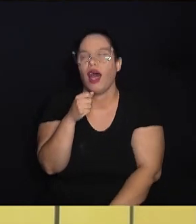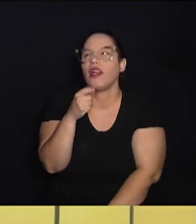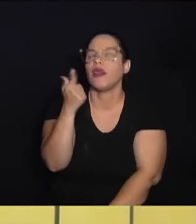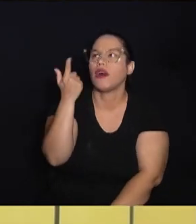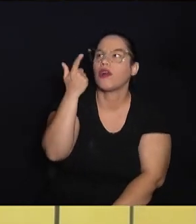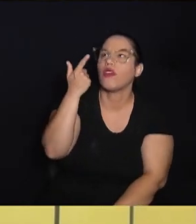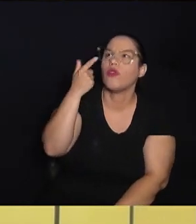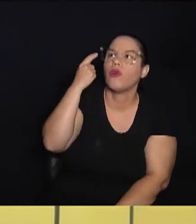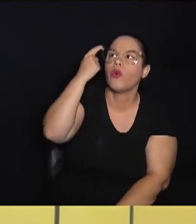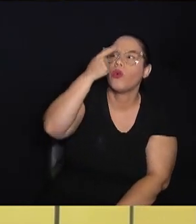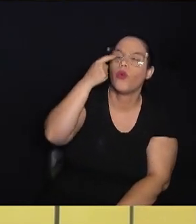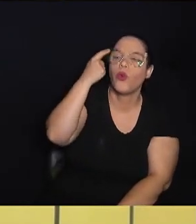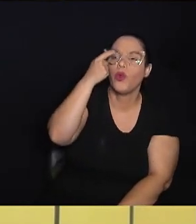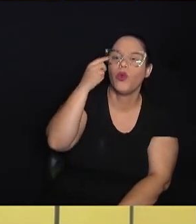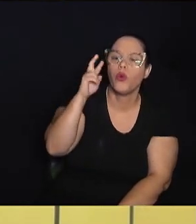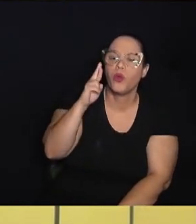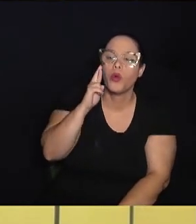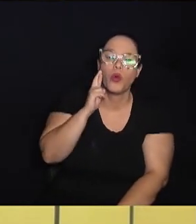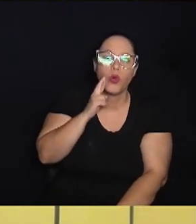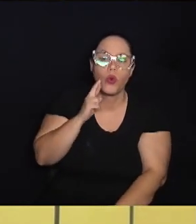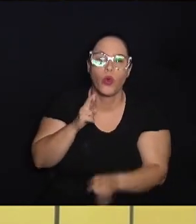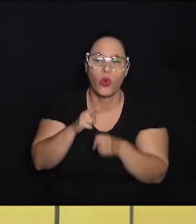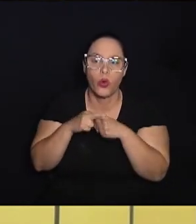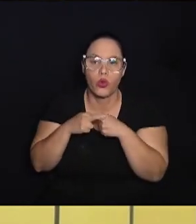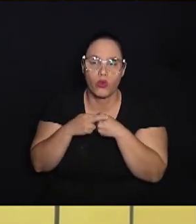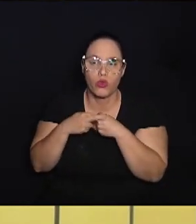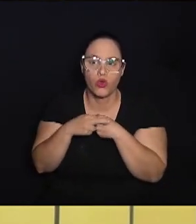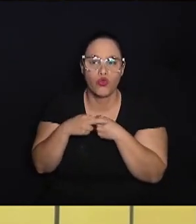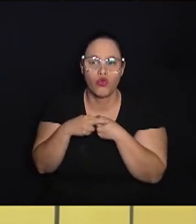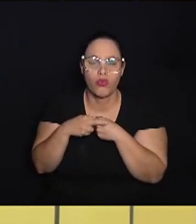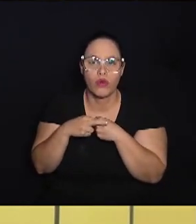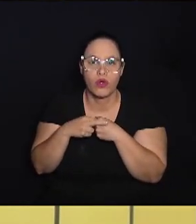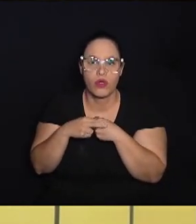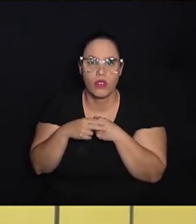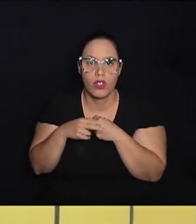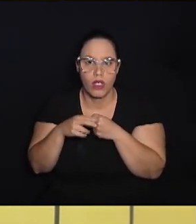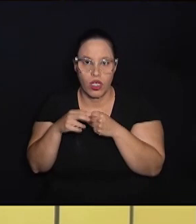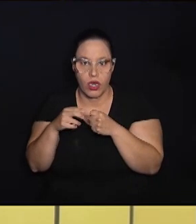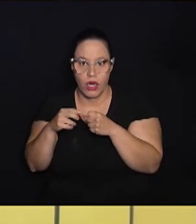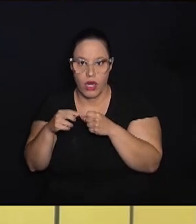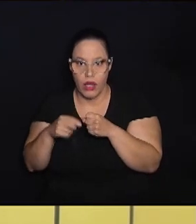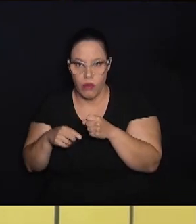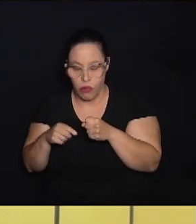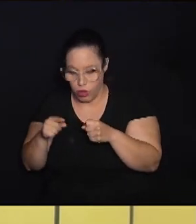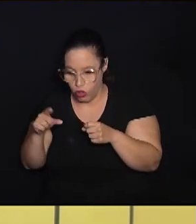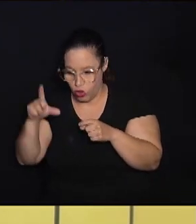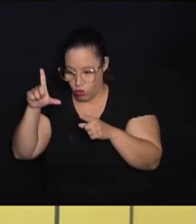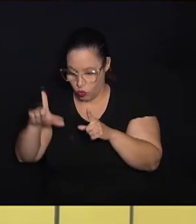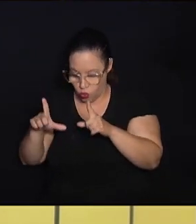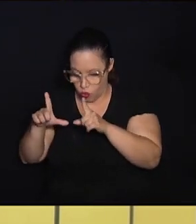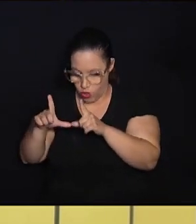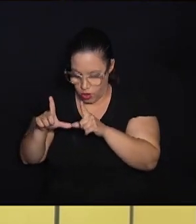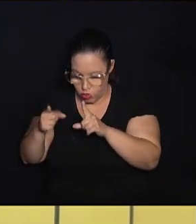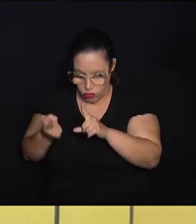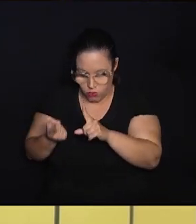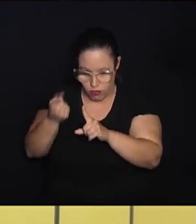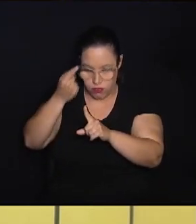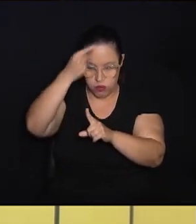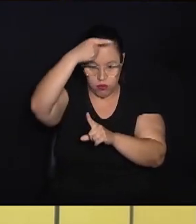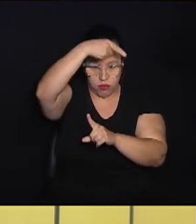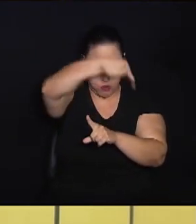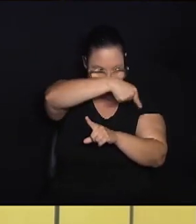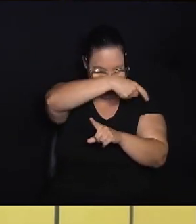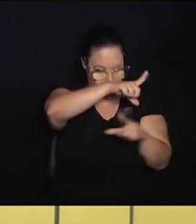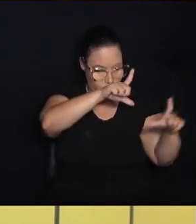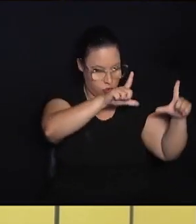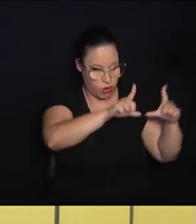se o leitor ele tem um acordo com quem desenha é como se entra em um quadri outa ele saltasse de um trapézio e segurasse no outro trapézio esse